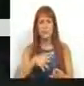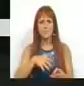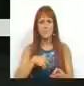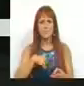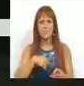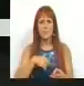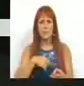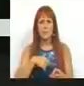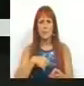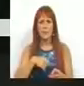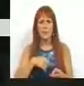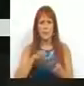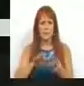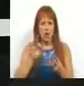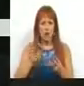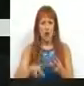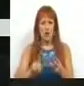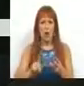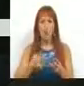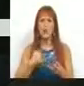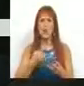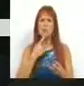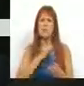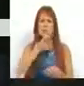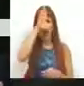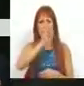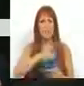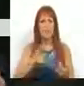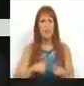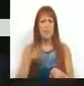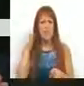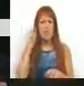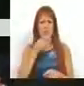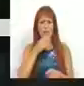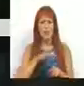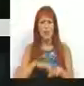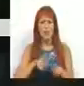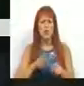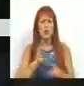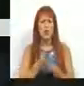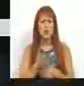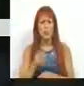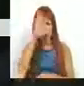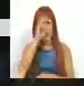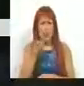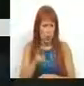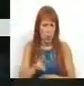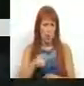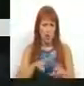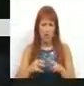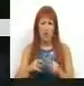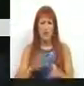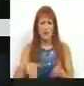Terceira nota, eu percebi que o Sr. Ministro fez referência, nomeadamente em relação ao último Governo, uma alteração